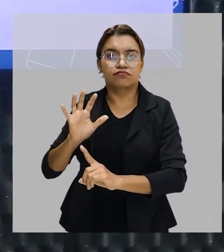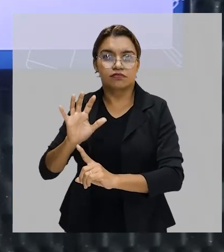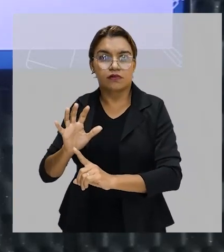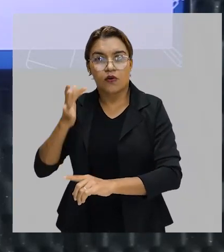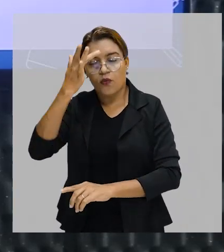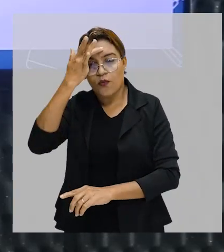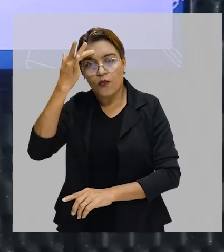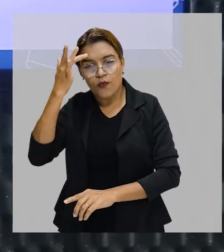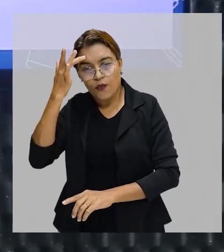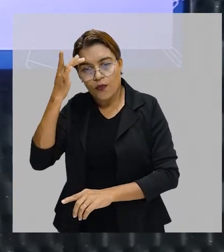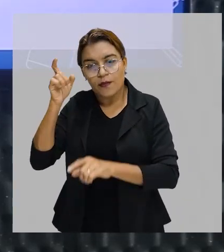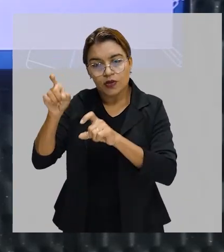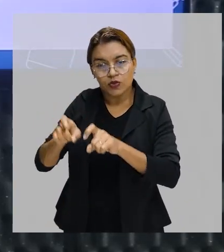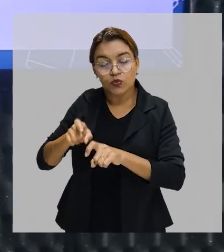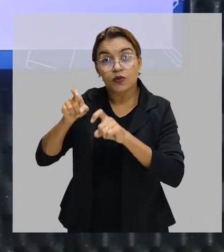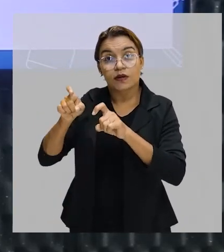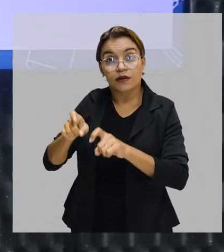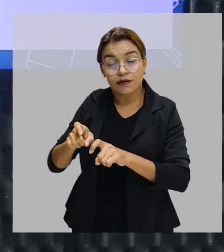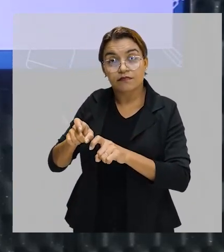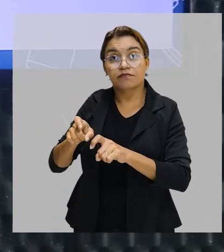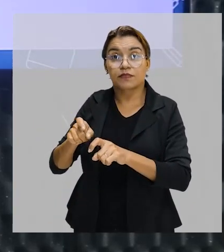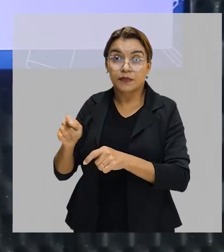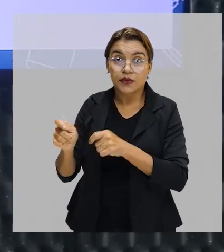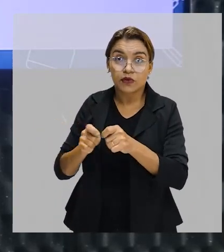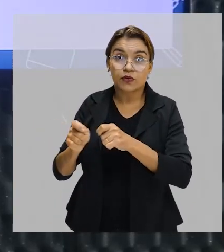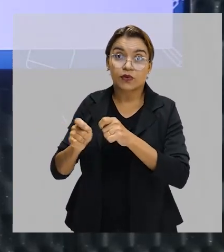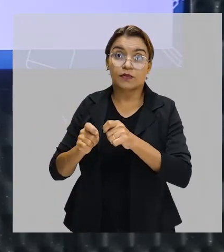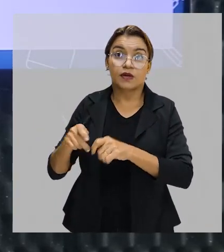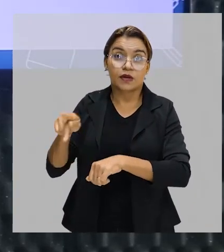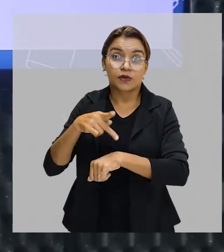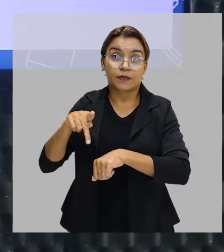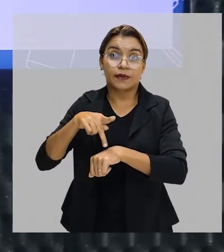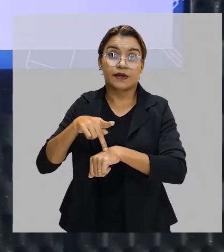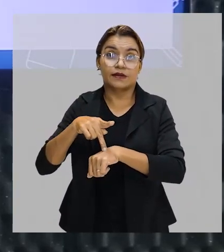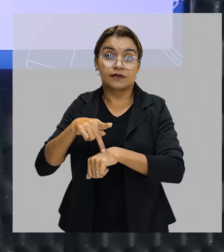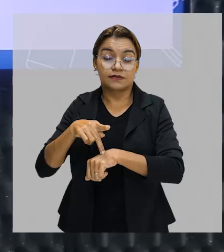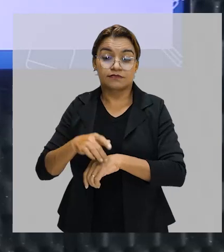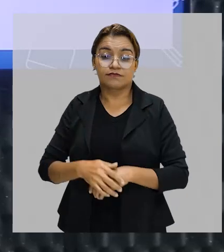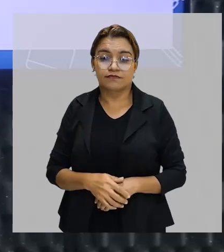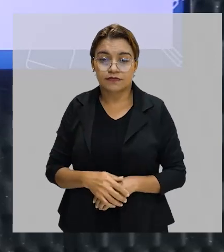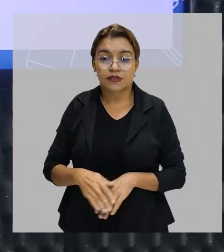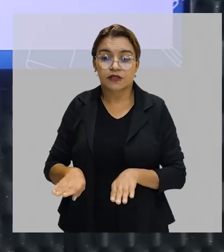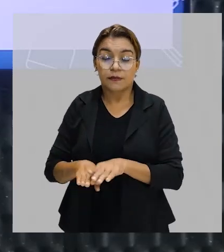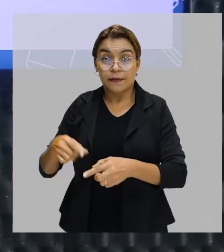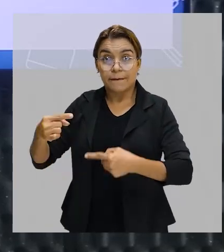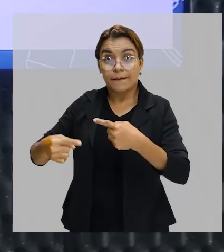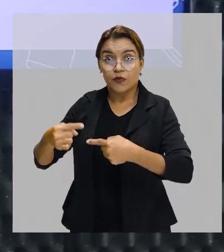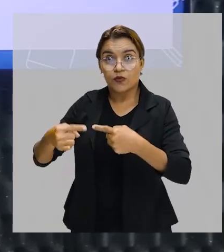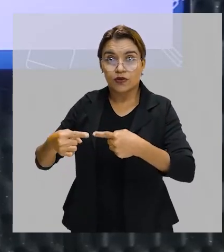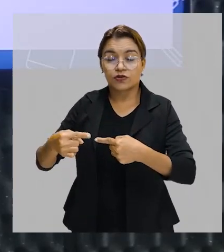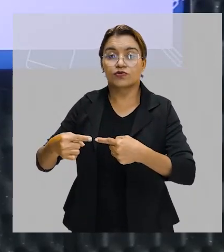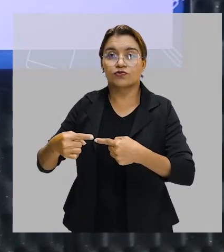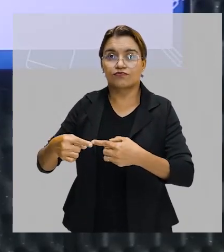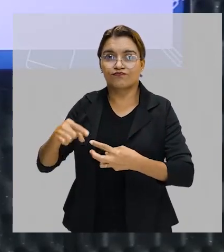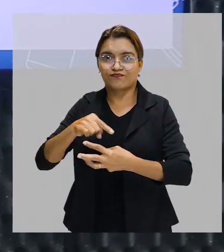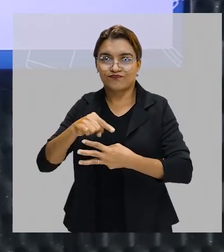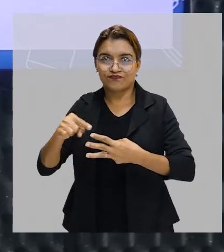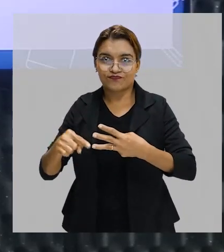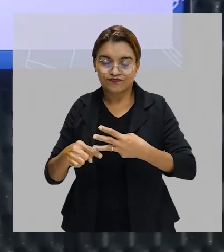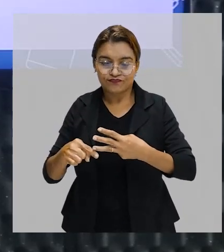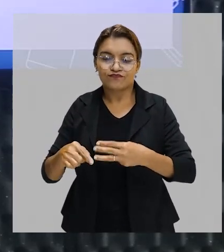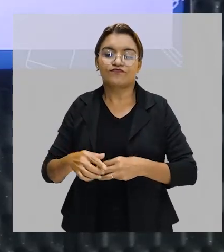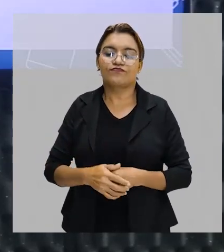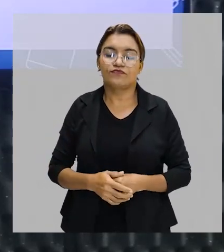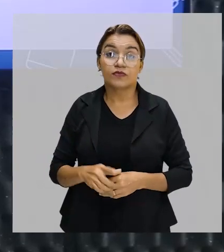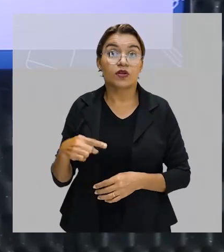homem para a economia do nosso país. E político fica aqui em segundo plano, tá bom? Em terceiro, na verdade. Porque